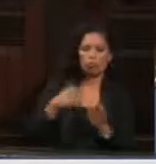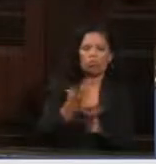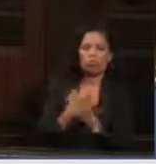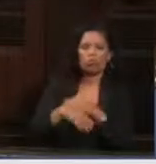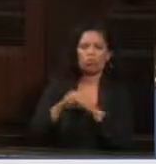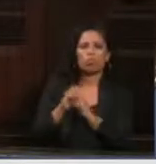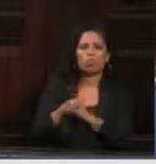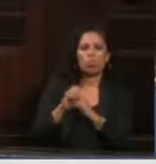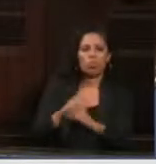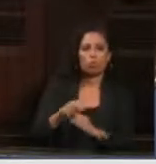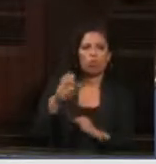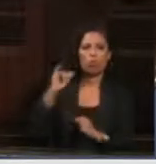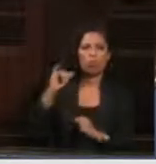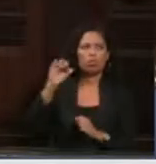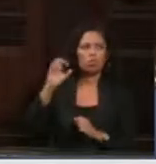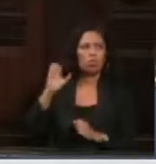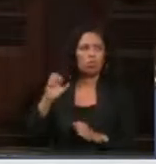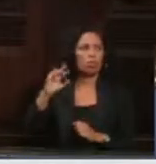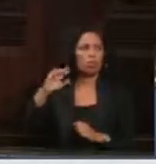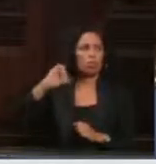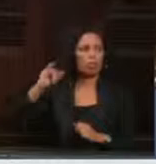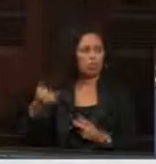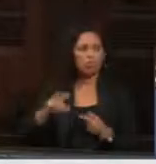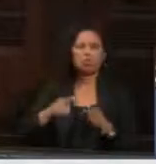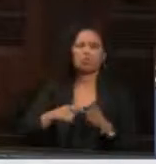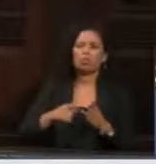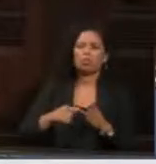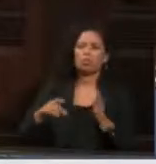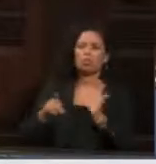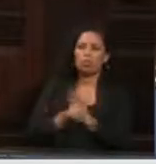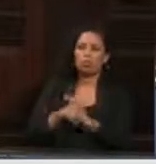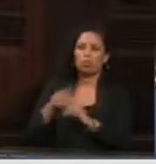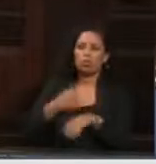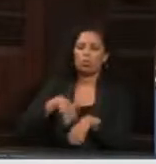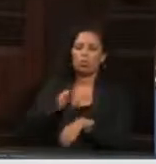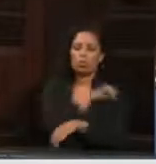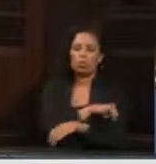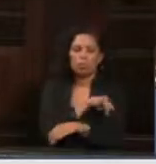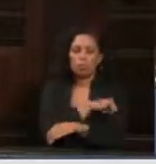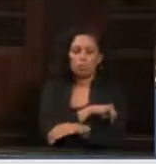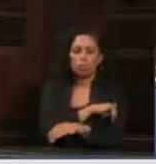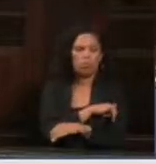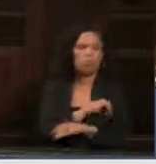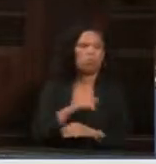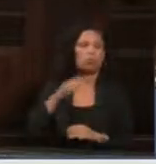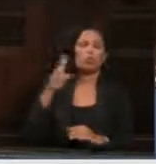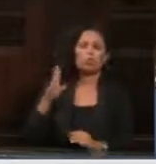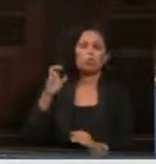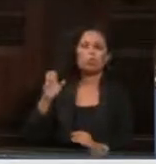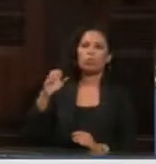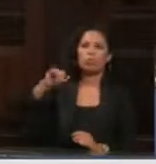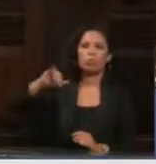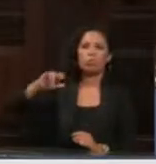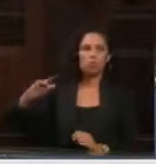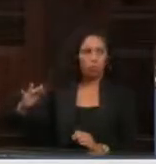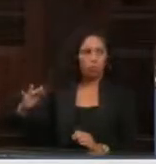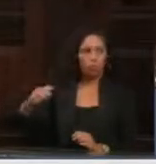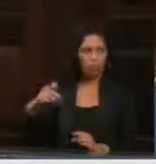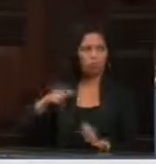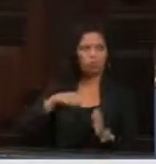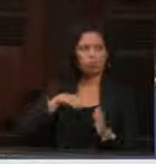janeiro ufrj o instituto federal fluminense de educação ciência tecnologia ou isso temos o instituto